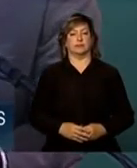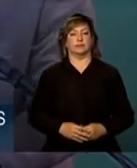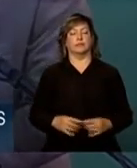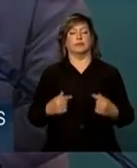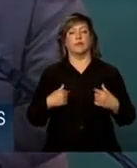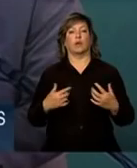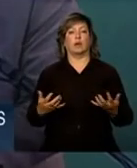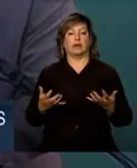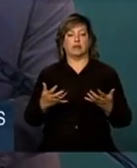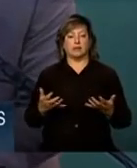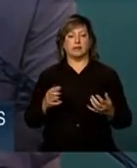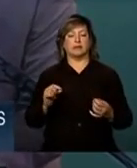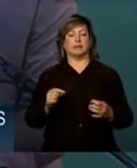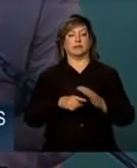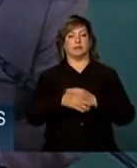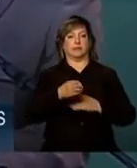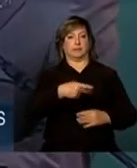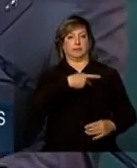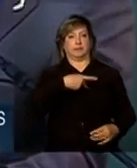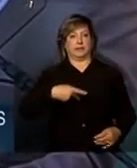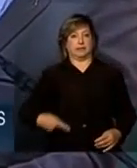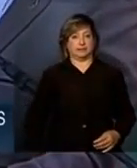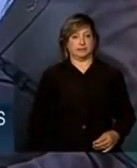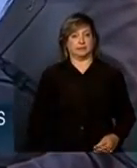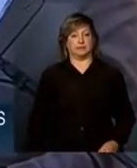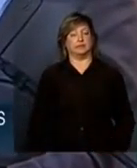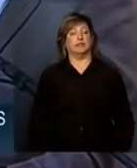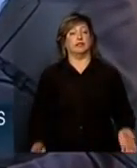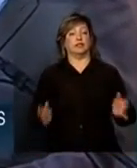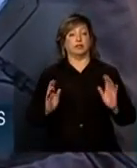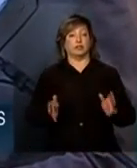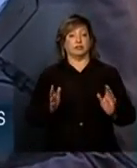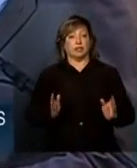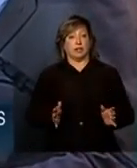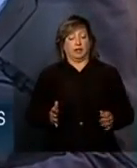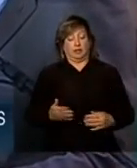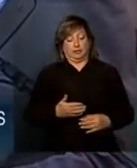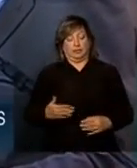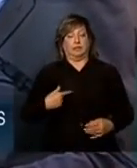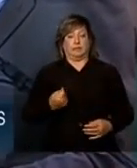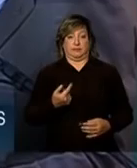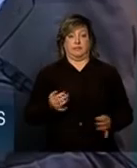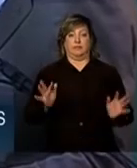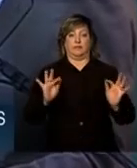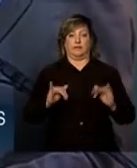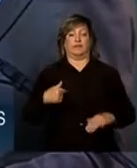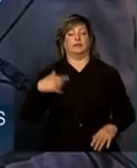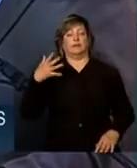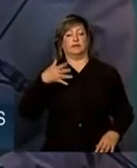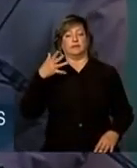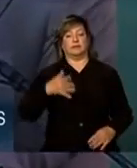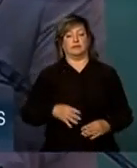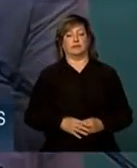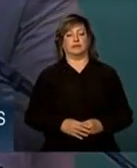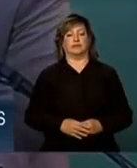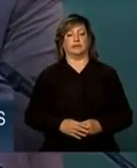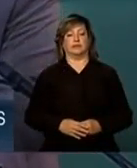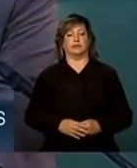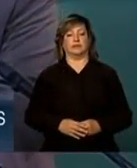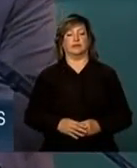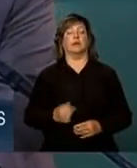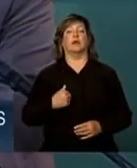eu queria, senhora presidenta, já encaminhando para encerrar aqui a nossa fala, fazer